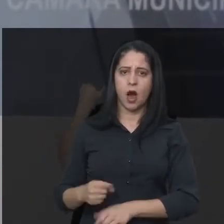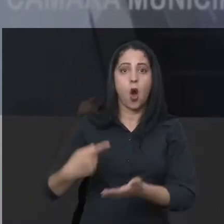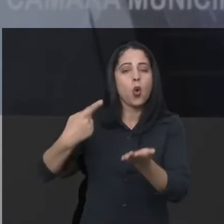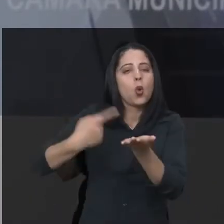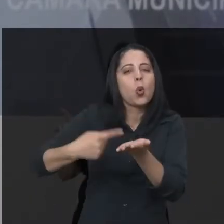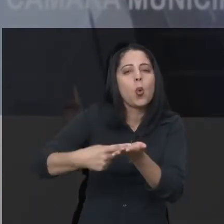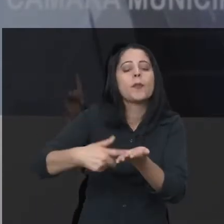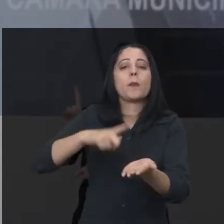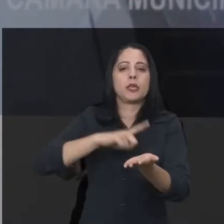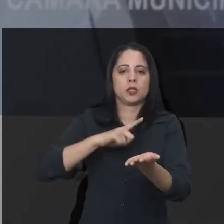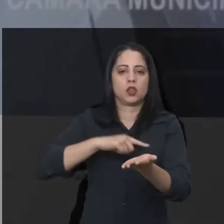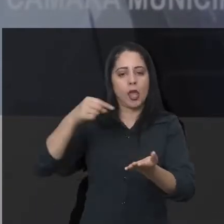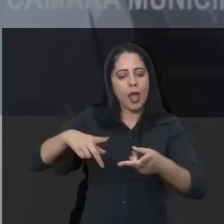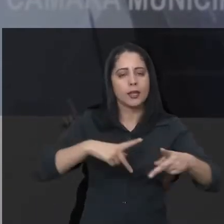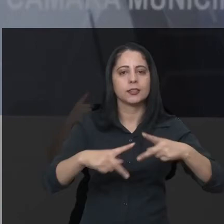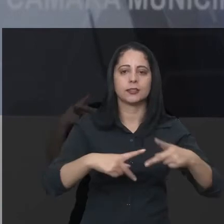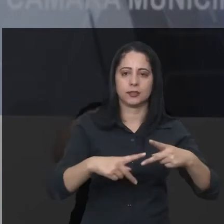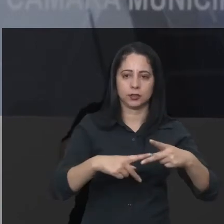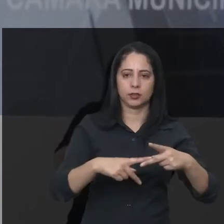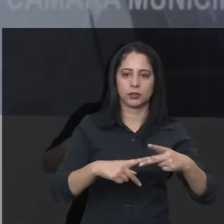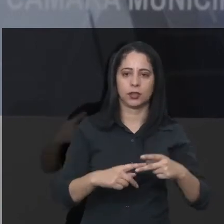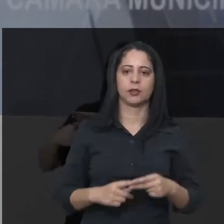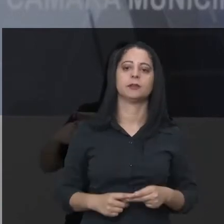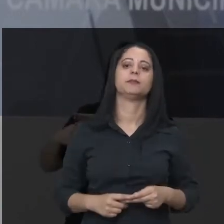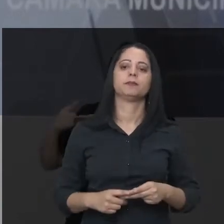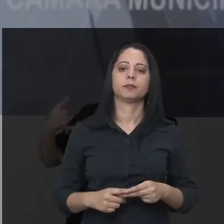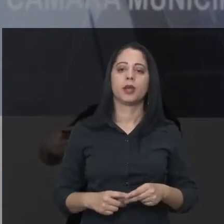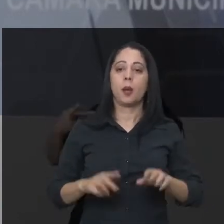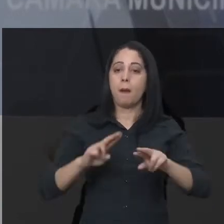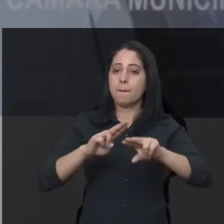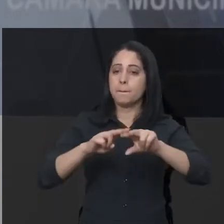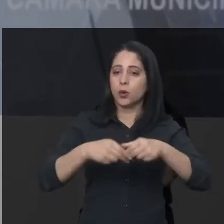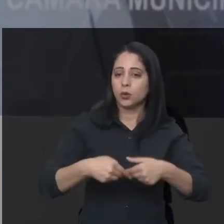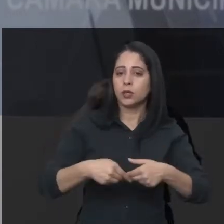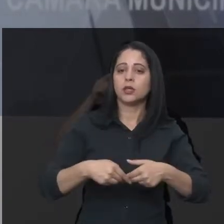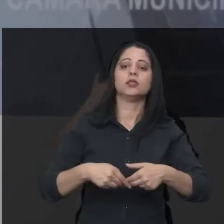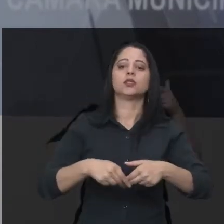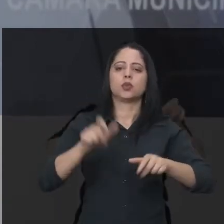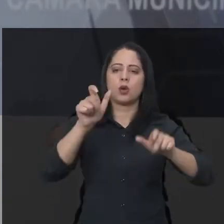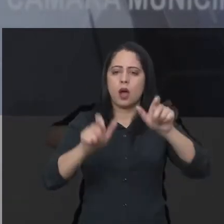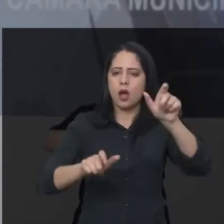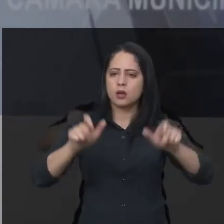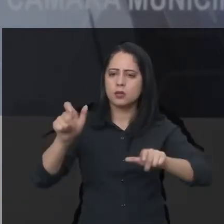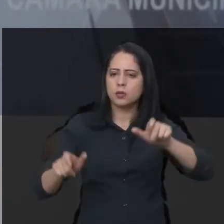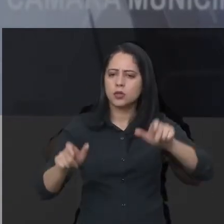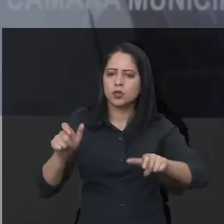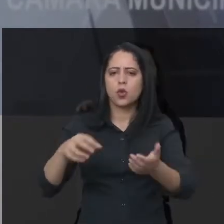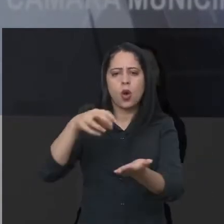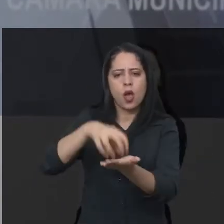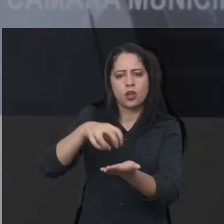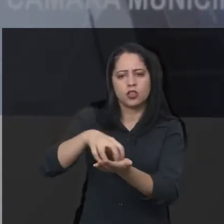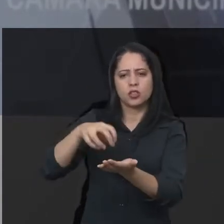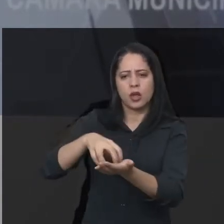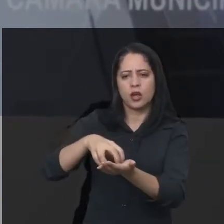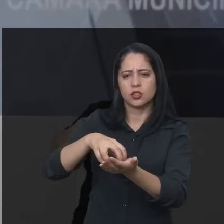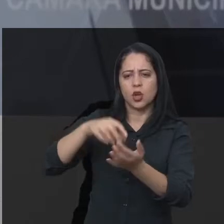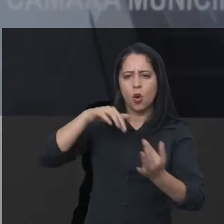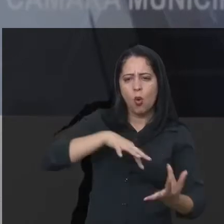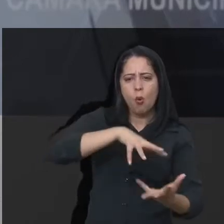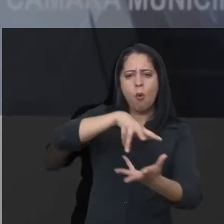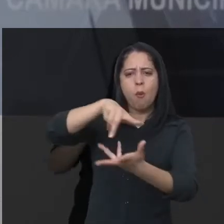envolvida, comprometida com a cidade e com as pessoas, né? Por isso que essa entidade ela é conhecida no mundo, né? No